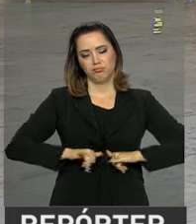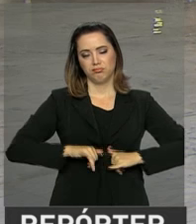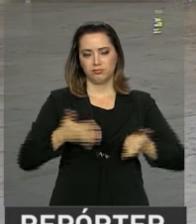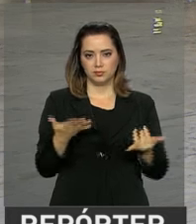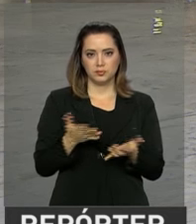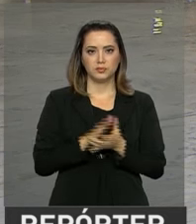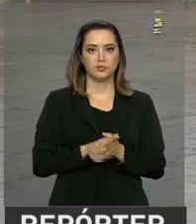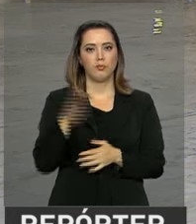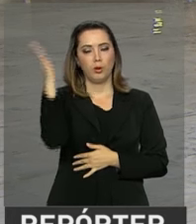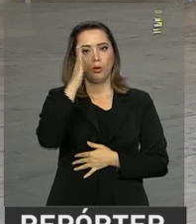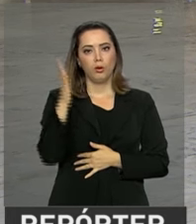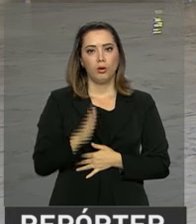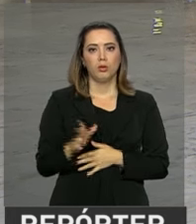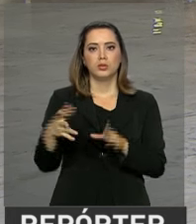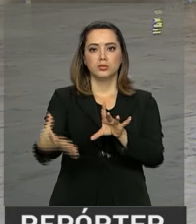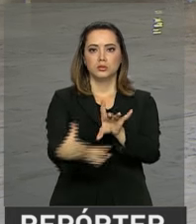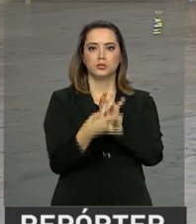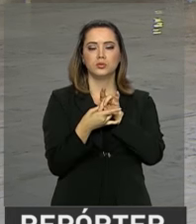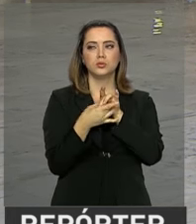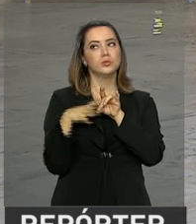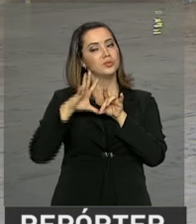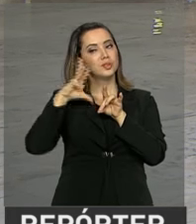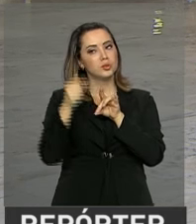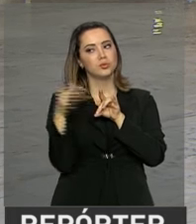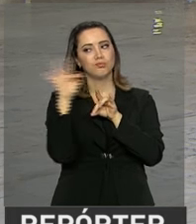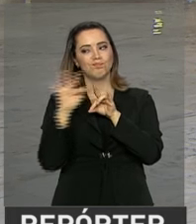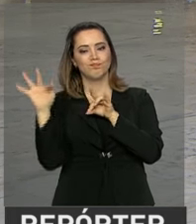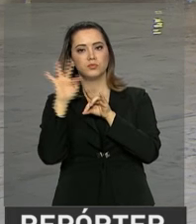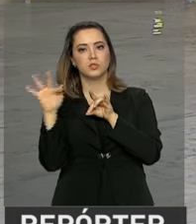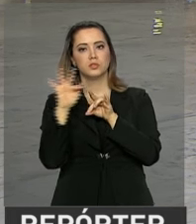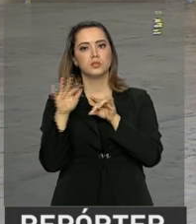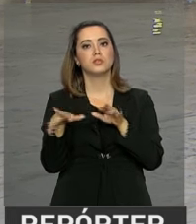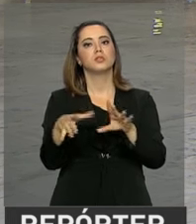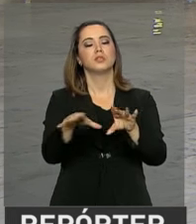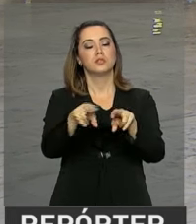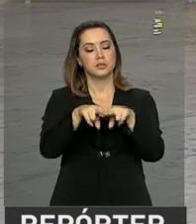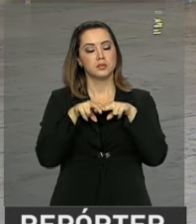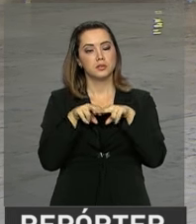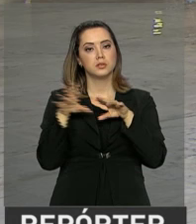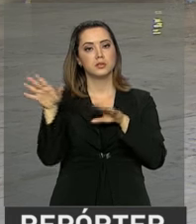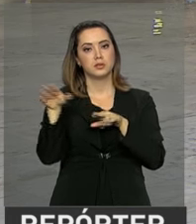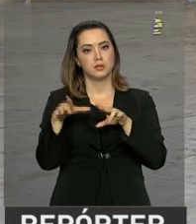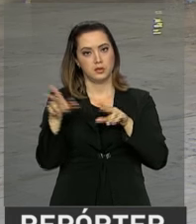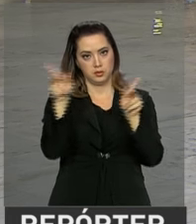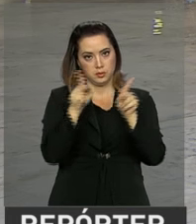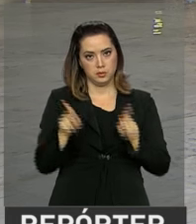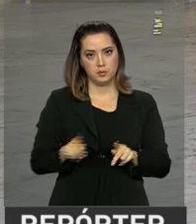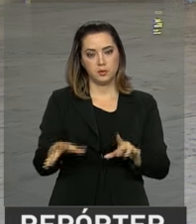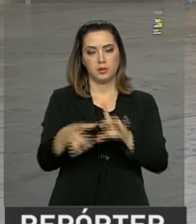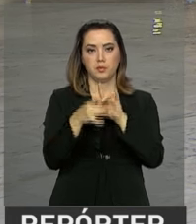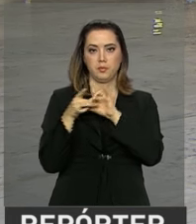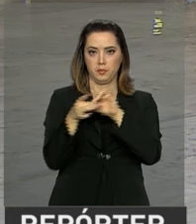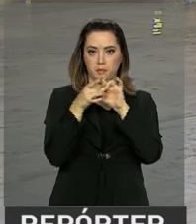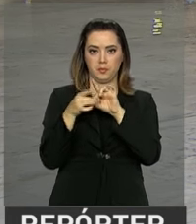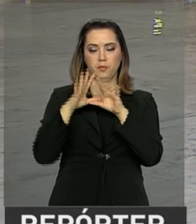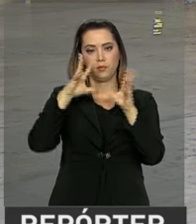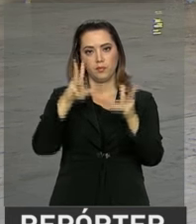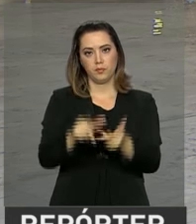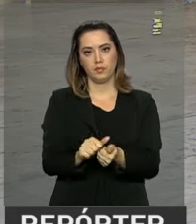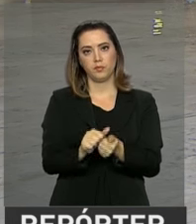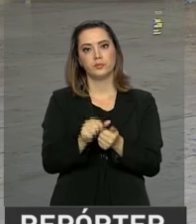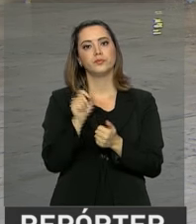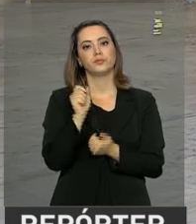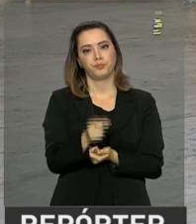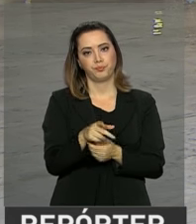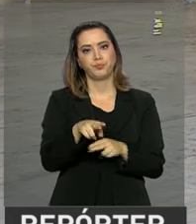que desejam e lutam pela paz e harmonia no mundo. Estamos juntos contra a intolerância e a barbárie. E